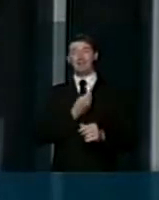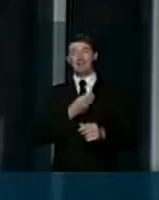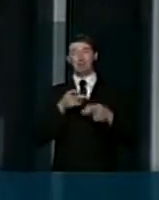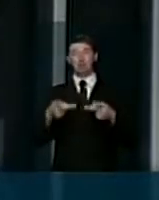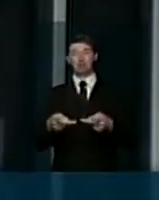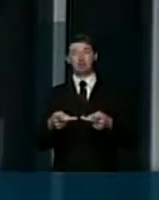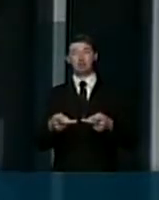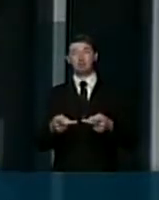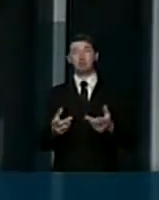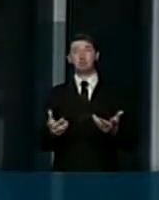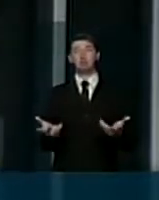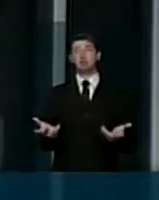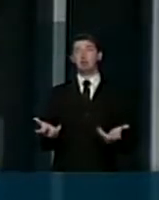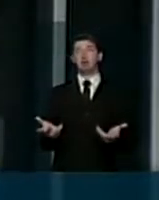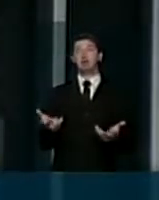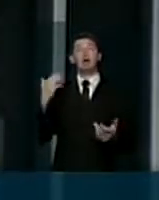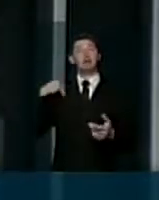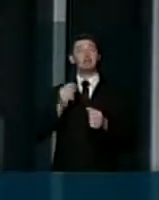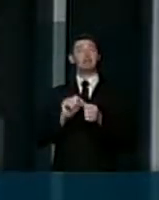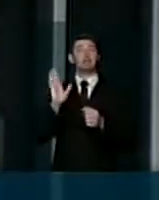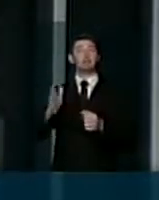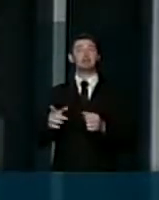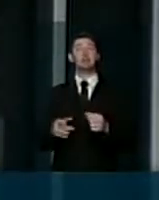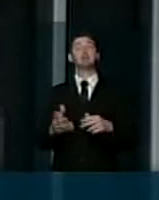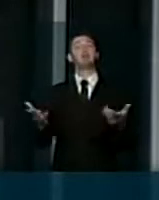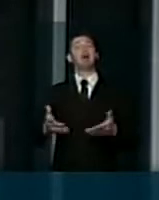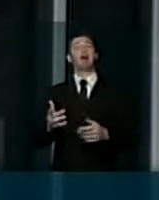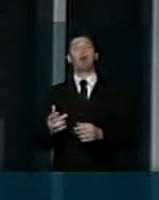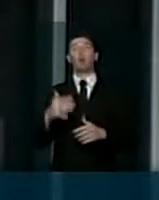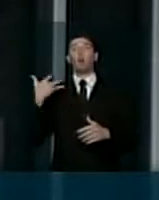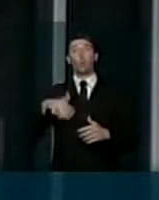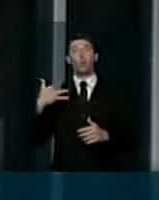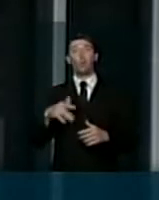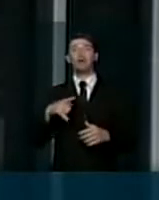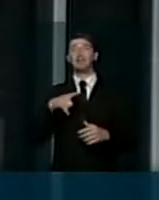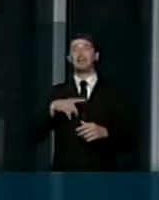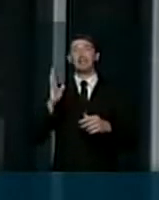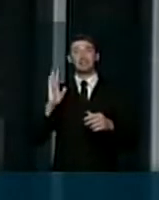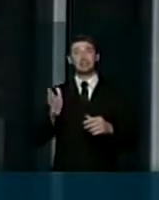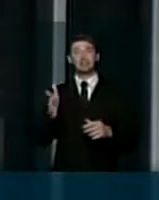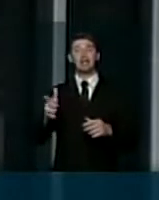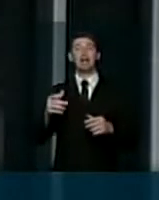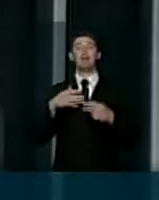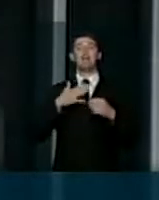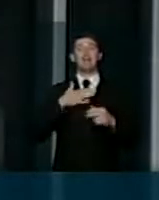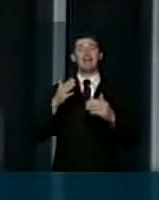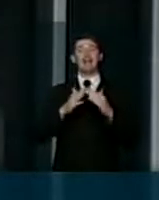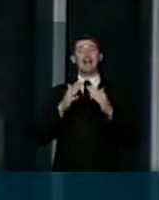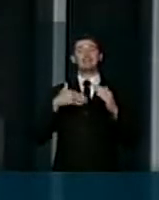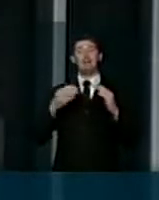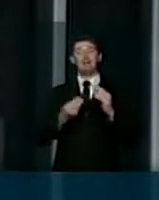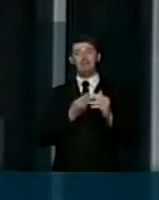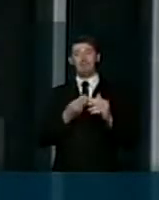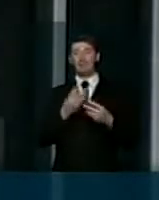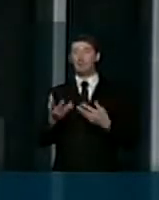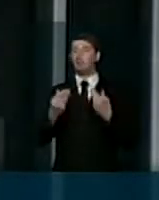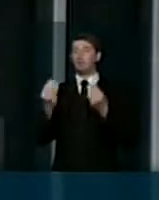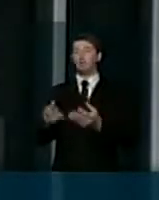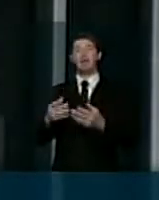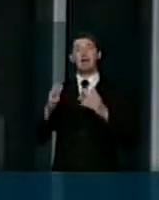queria ser prefeito agora, com Minha Casa Minha Vida, que dá a condição aos administradores municipais de